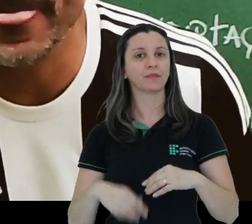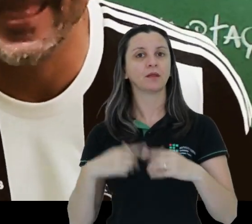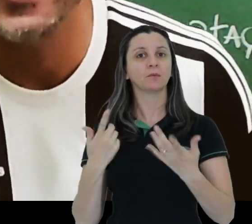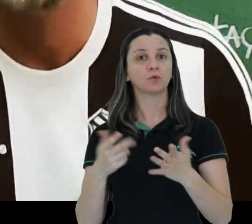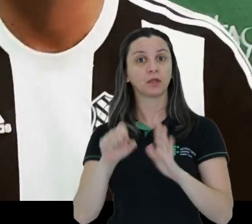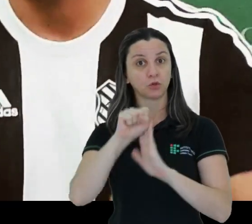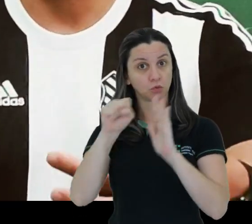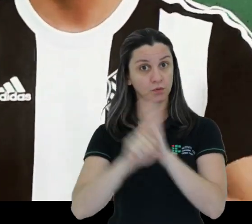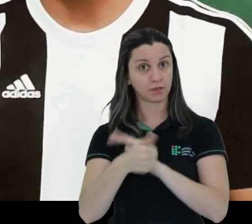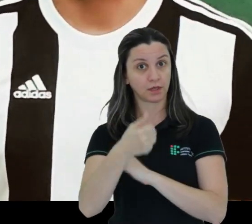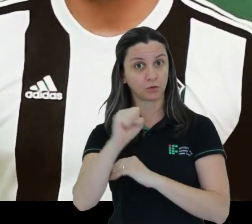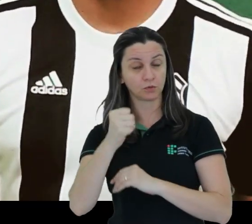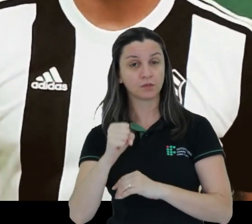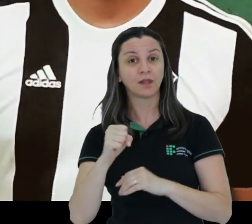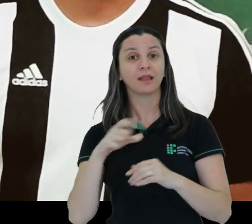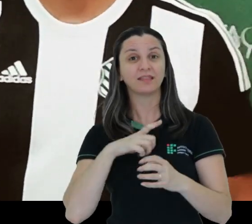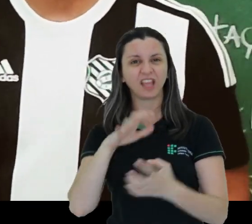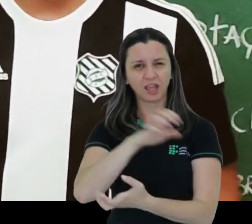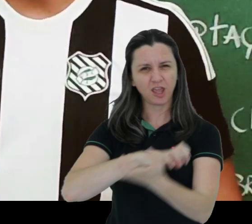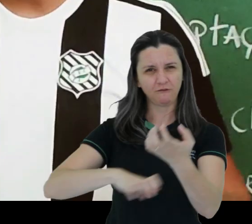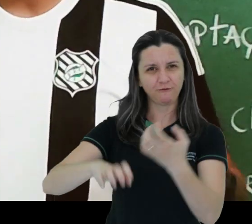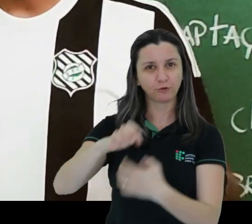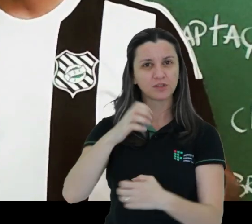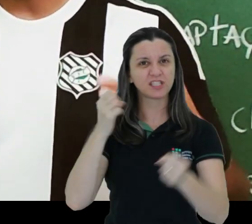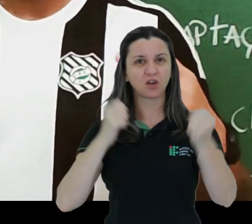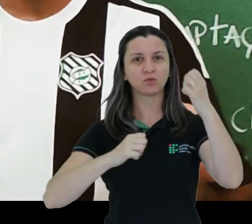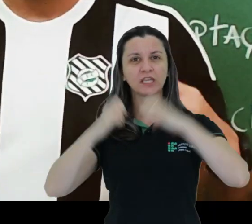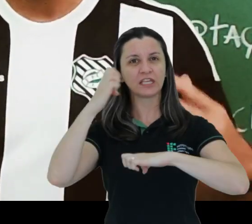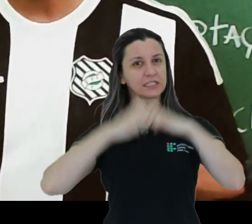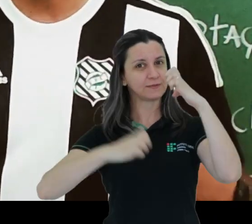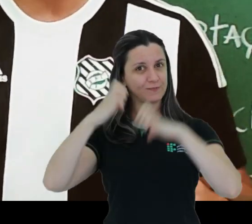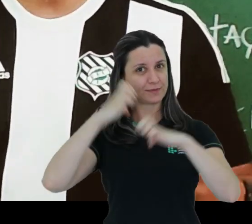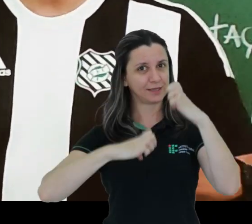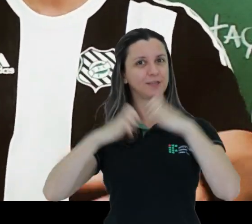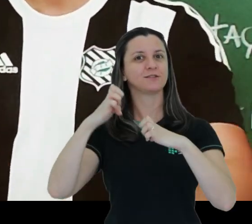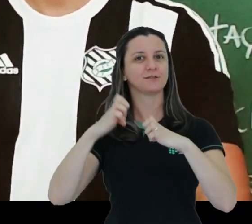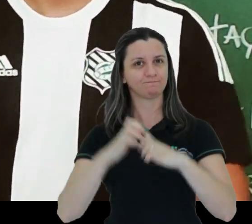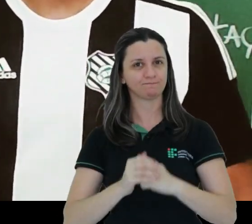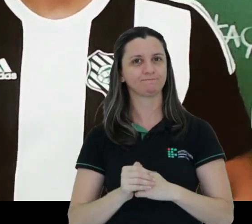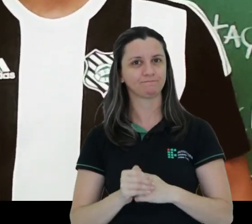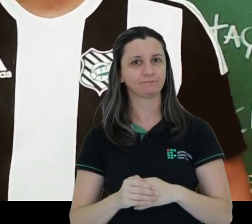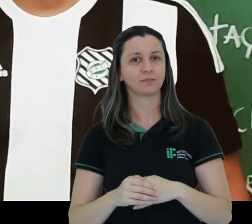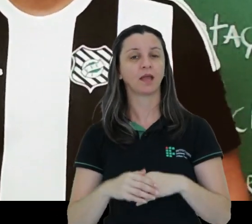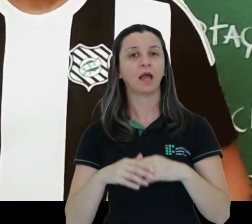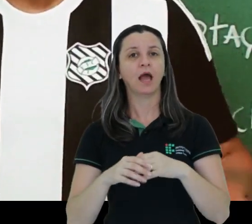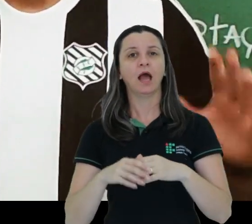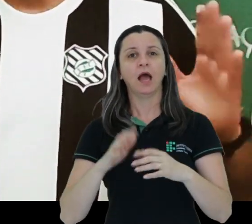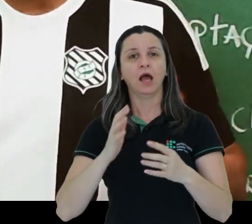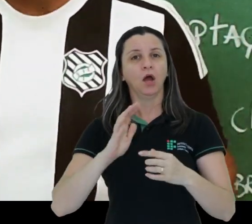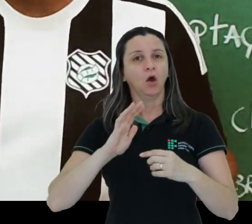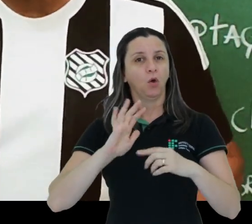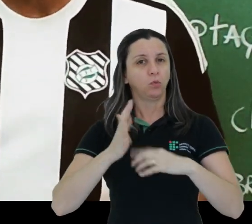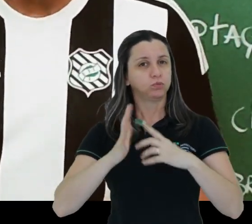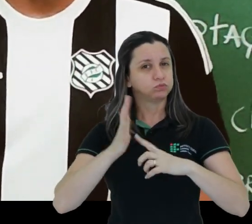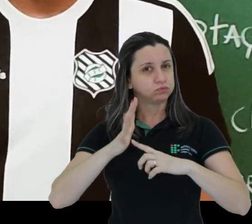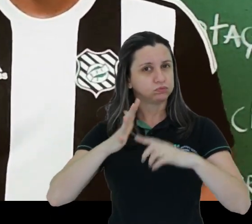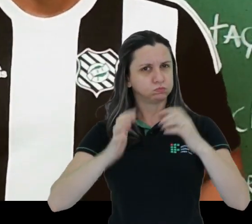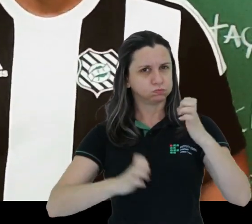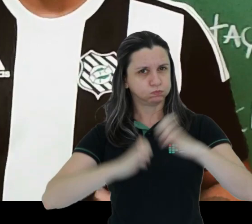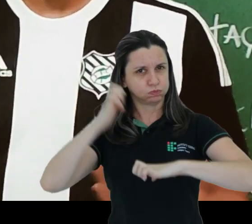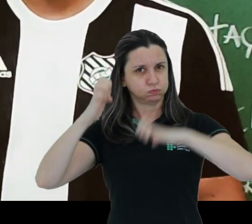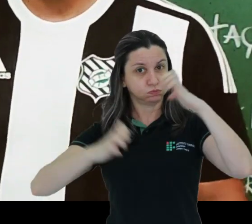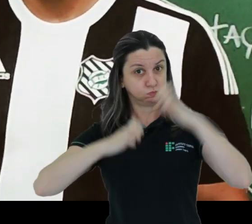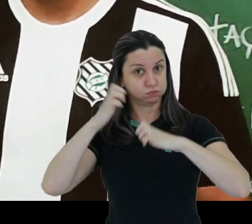Marcelo? No século XVIII nós temos a Revolução Industrial, as